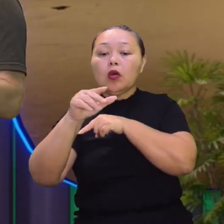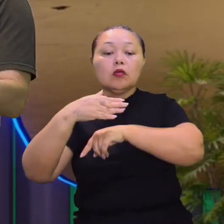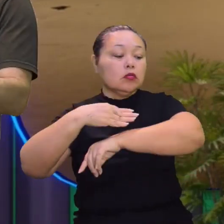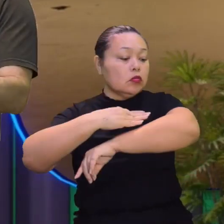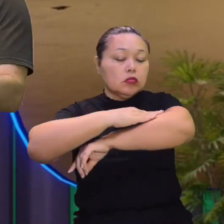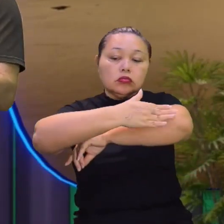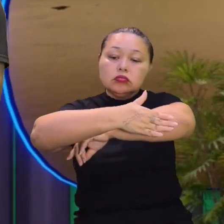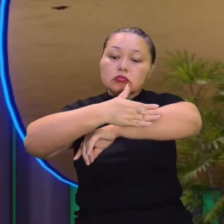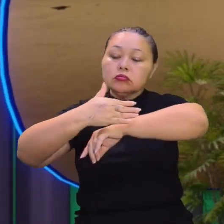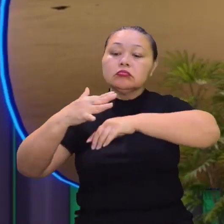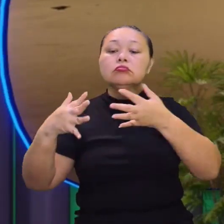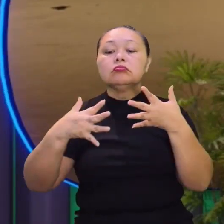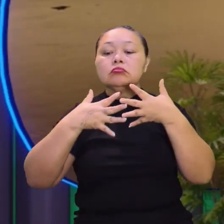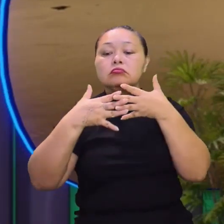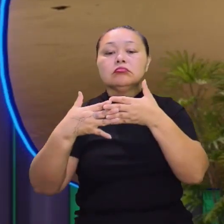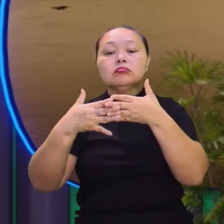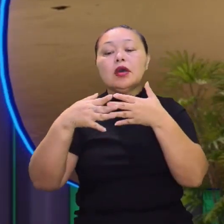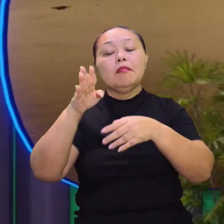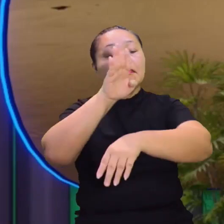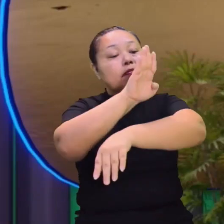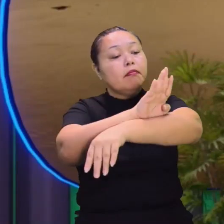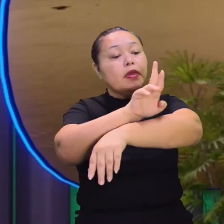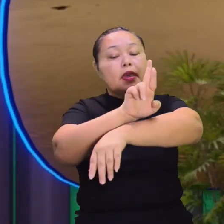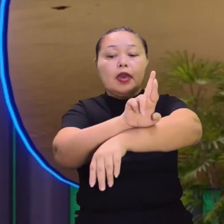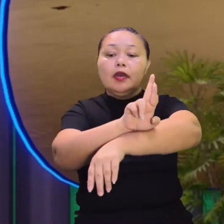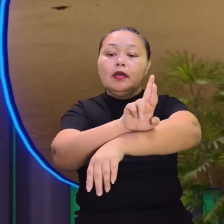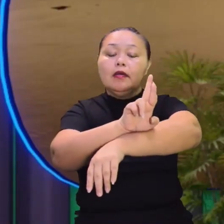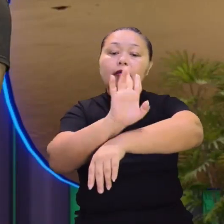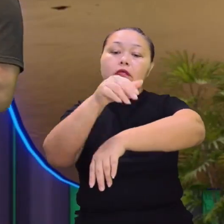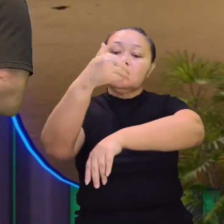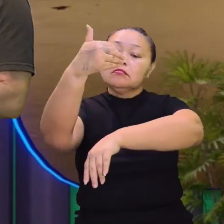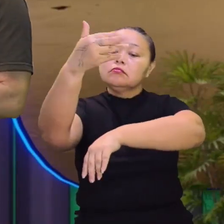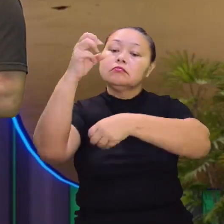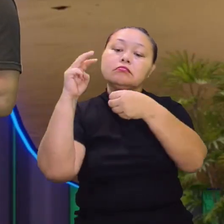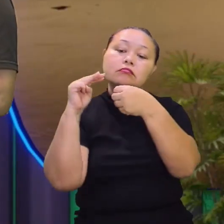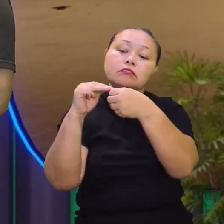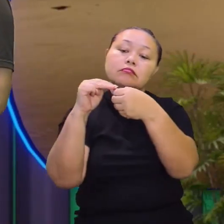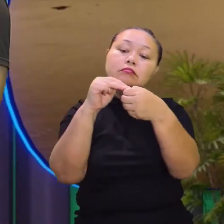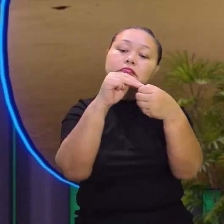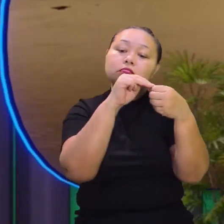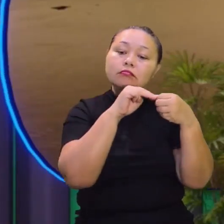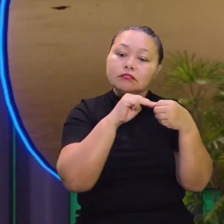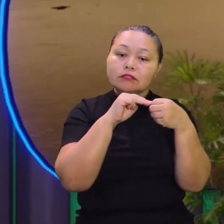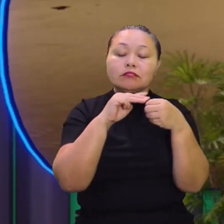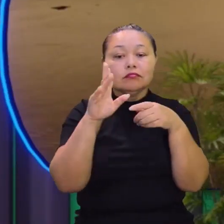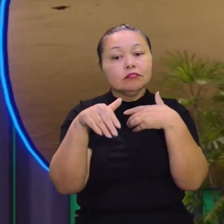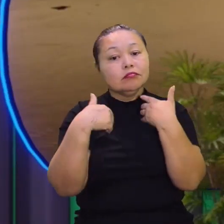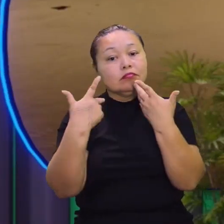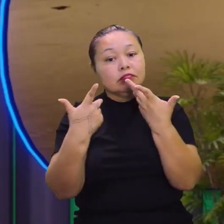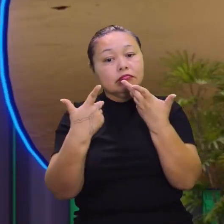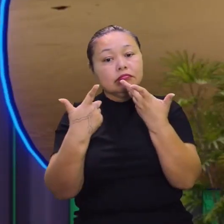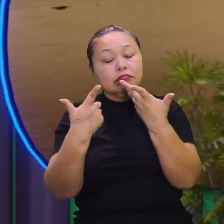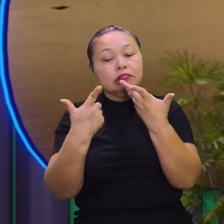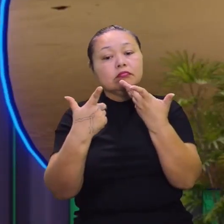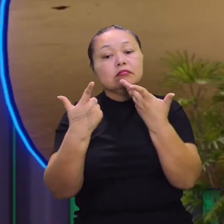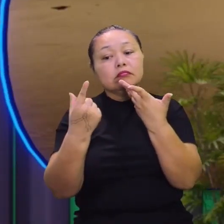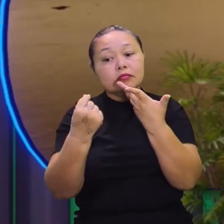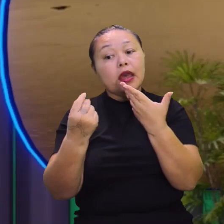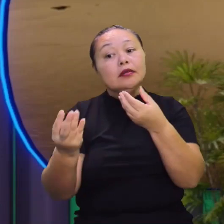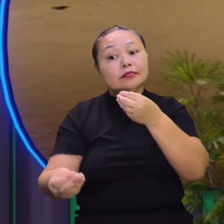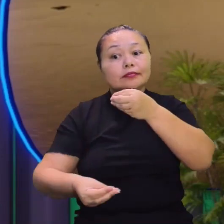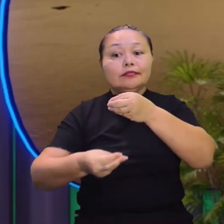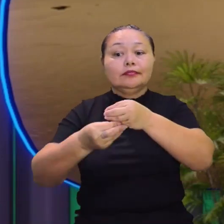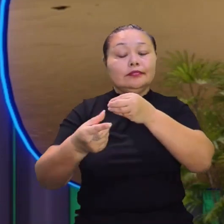a rodovia, e vai pela BR para os outros municípios. Isso mesmo. Então já tem mais um custo.